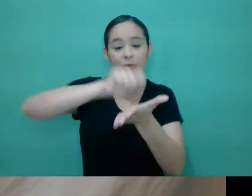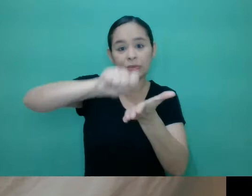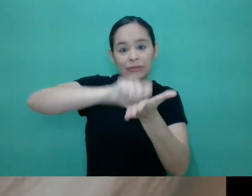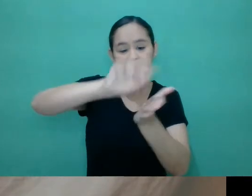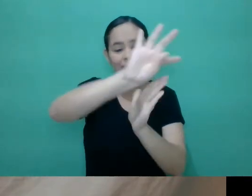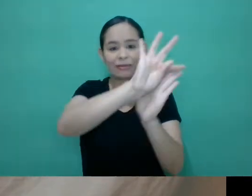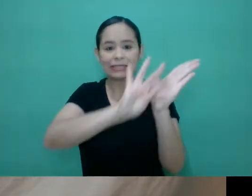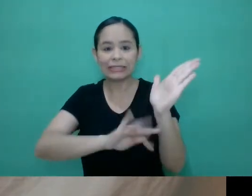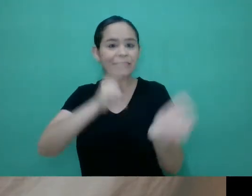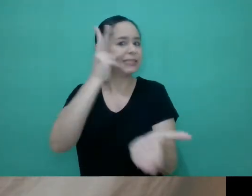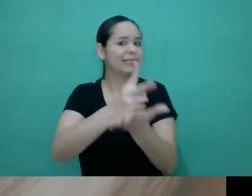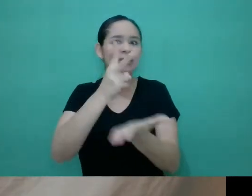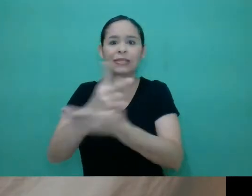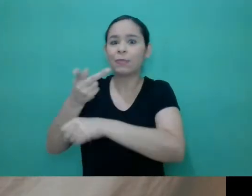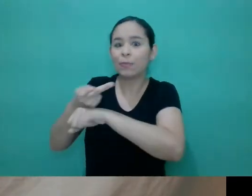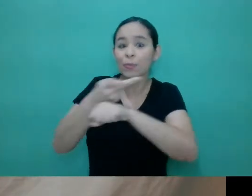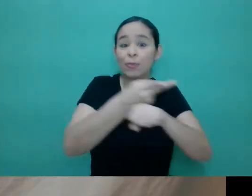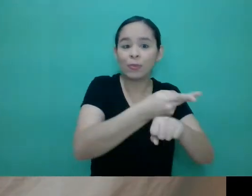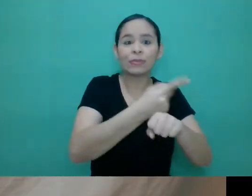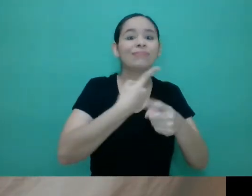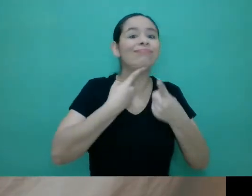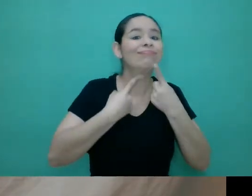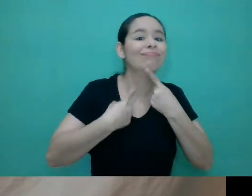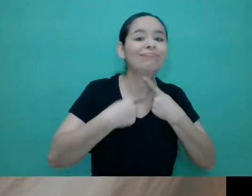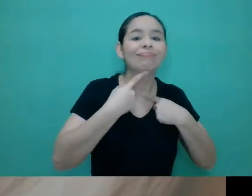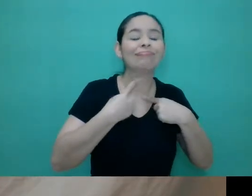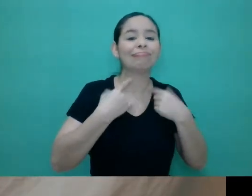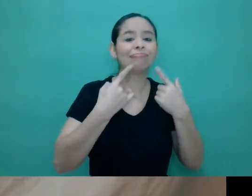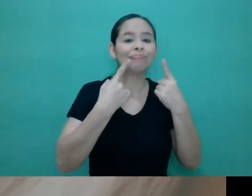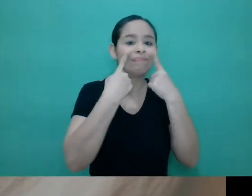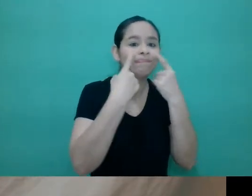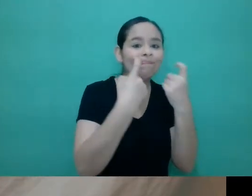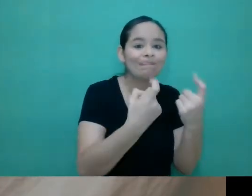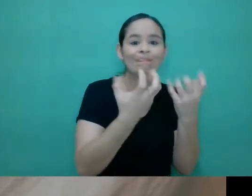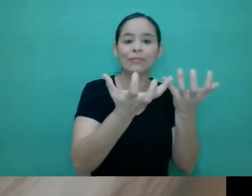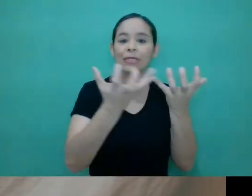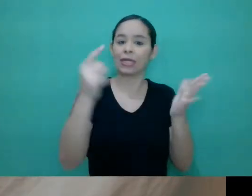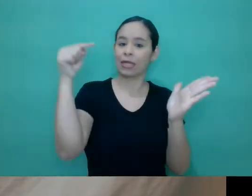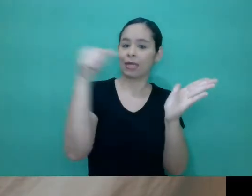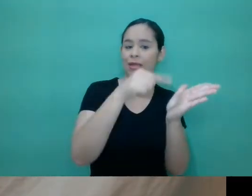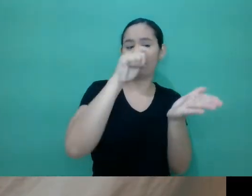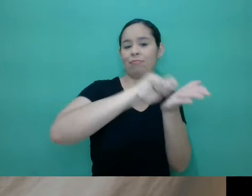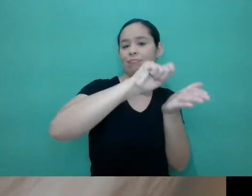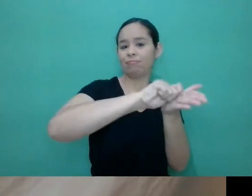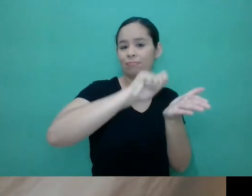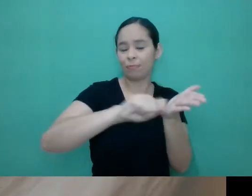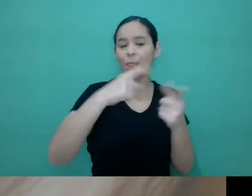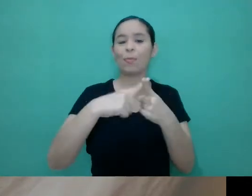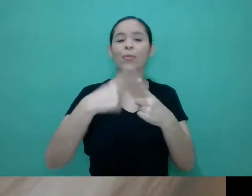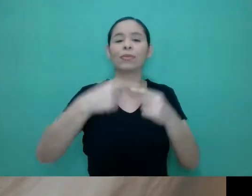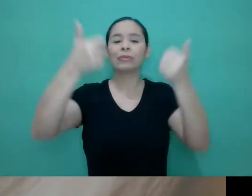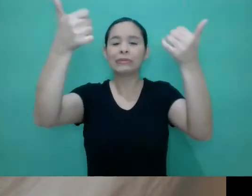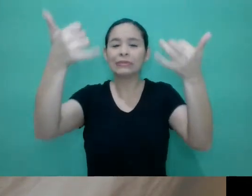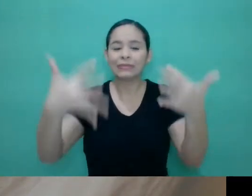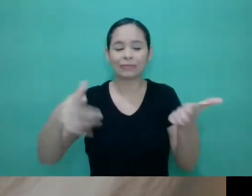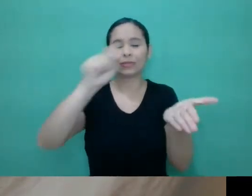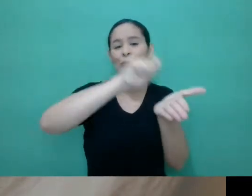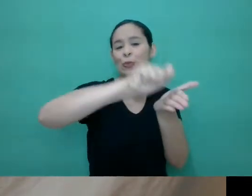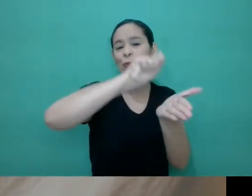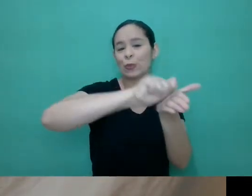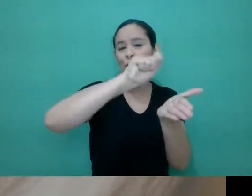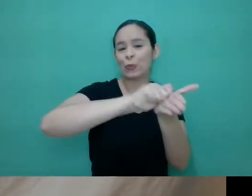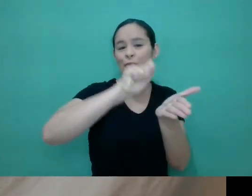e que é proposital, né? Justamente por apresentar esse discurso através da escrita,